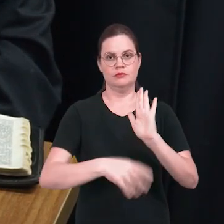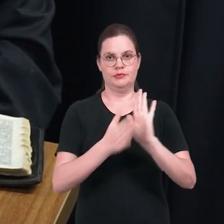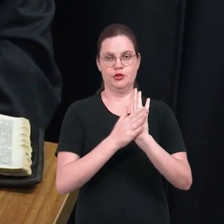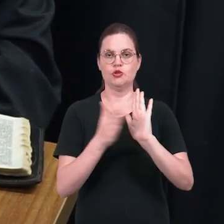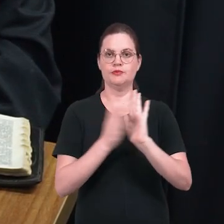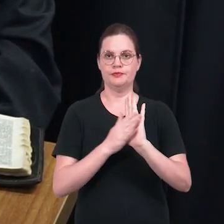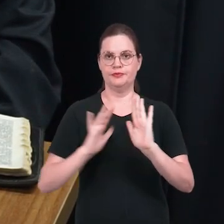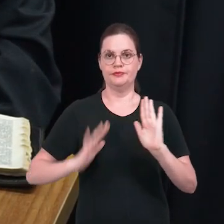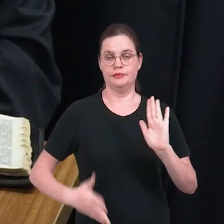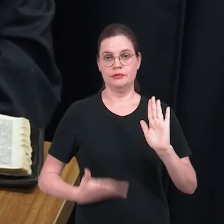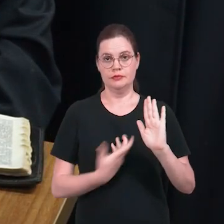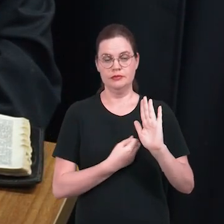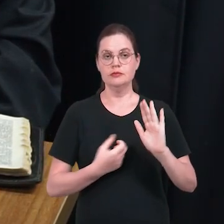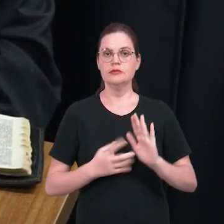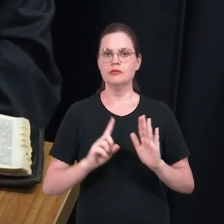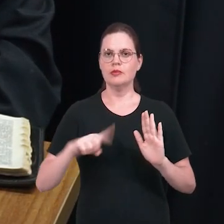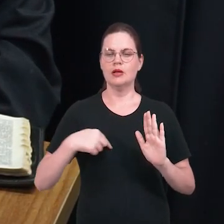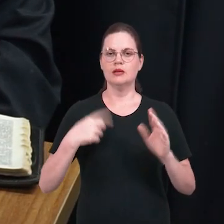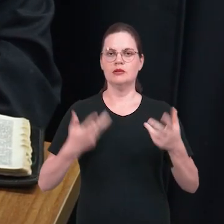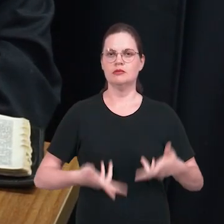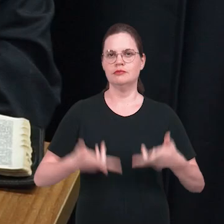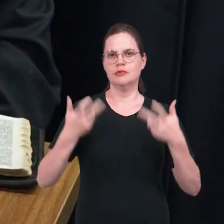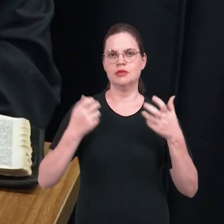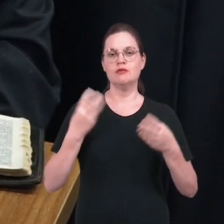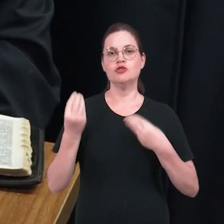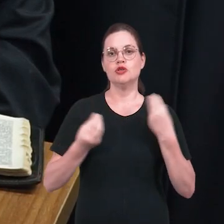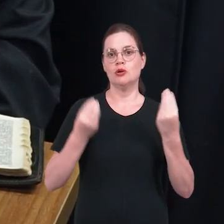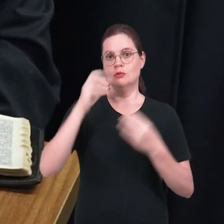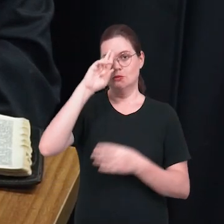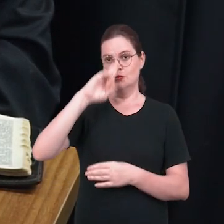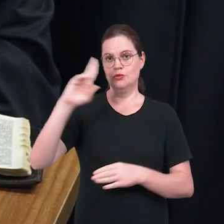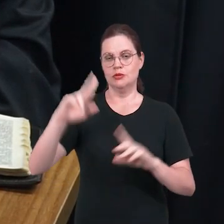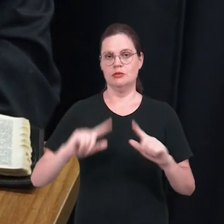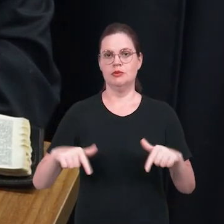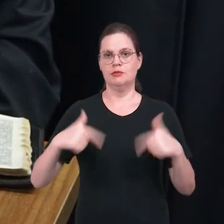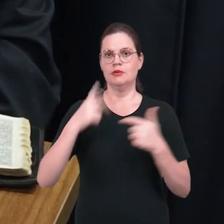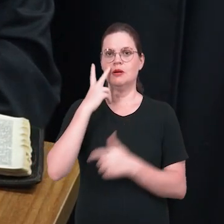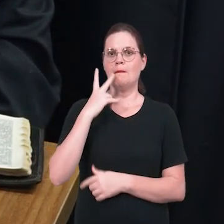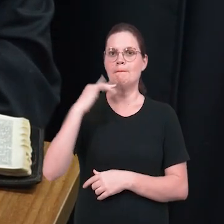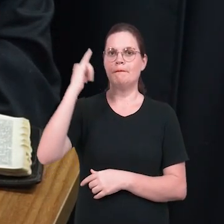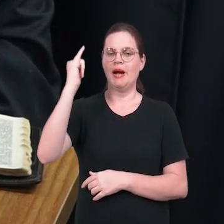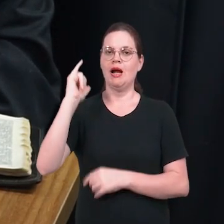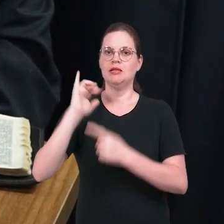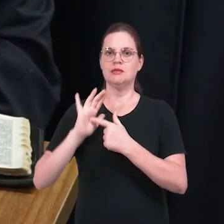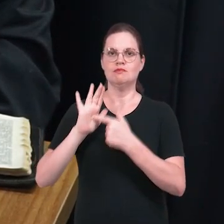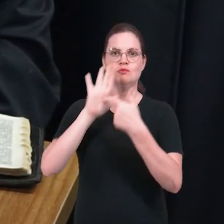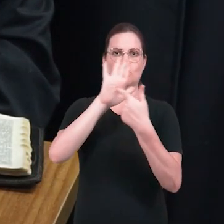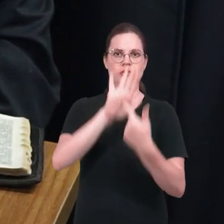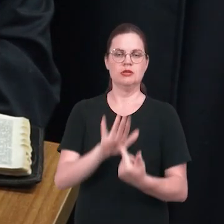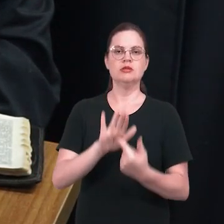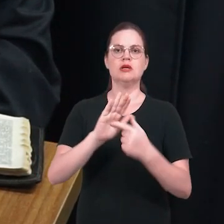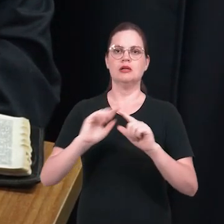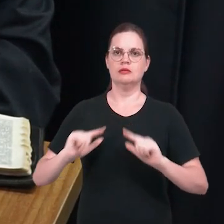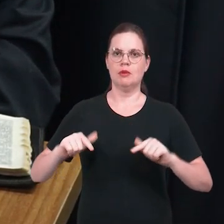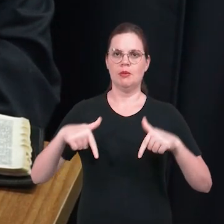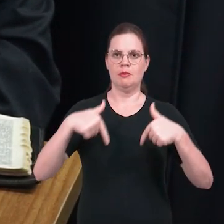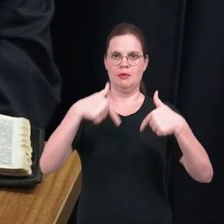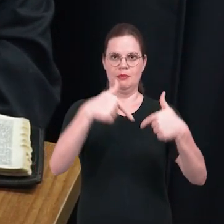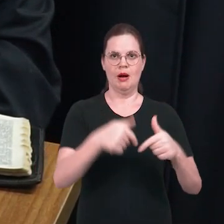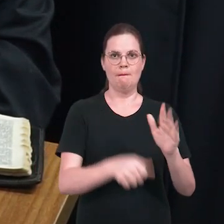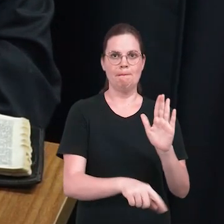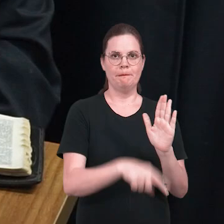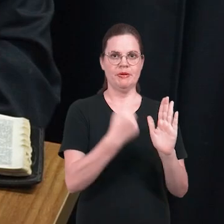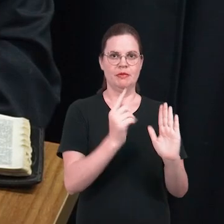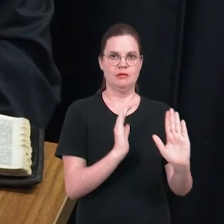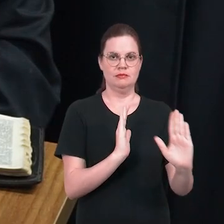vimos a operação do Senhor, o Pai se revelando nessa primeira dispensação, ele